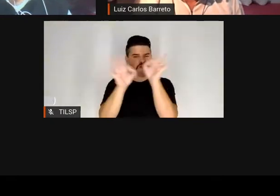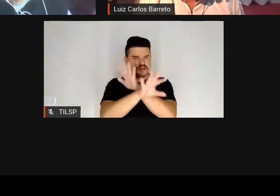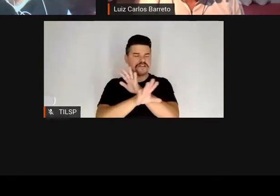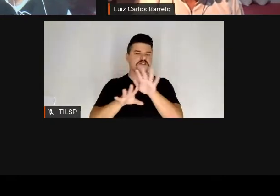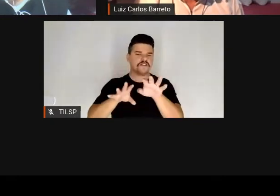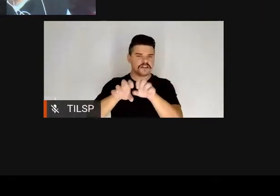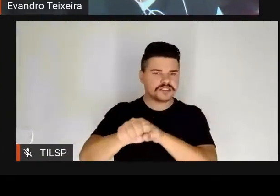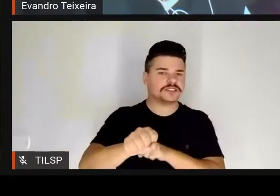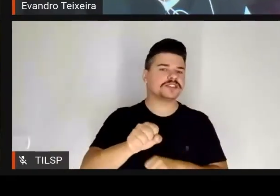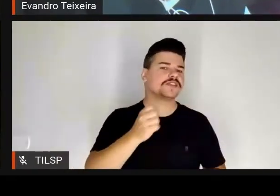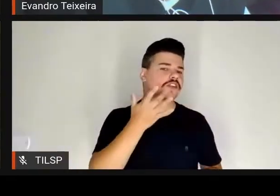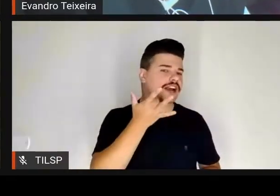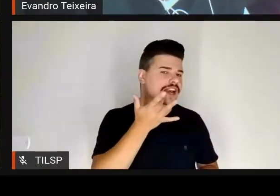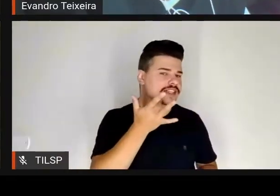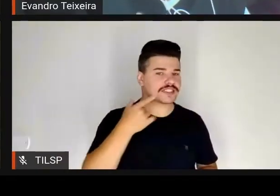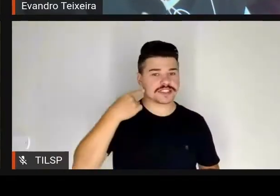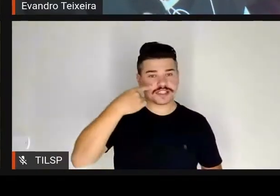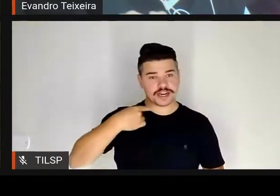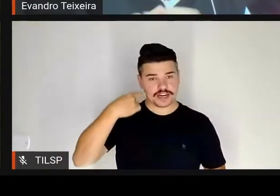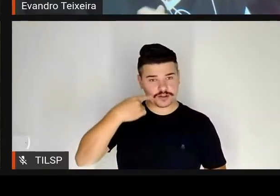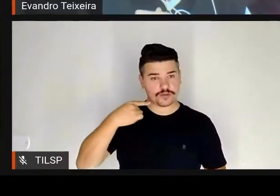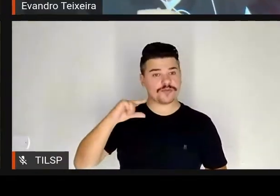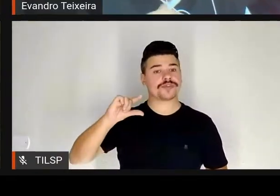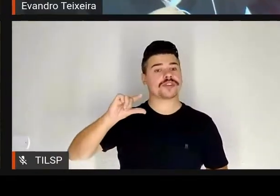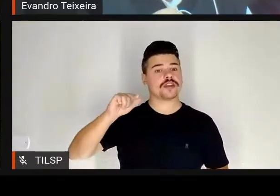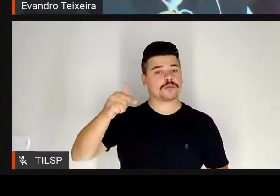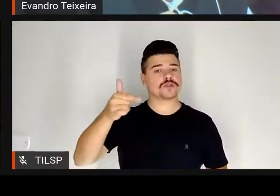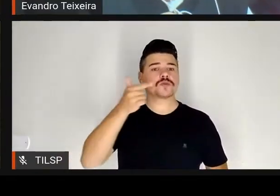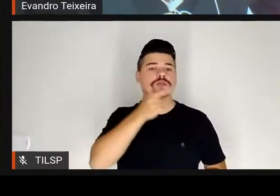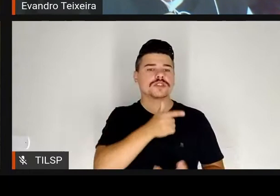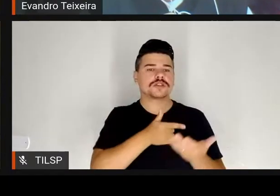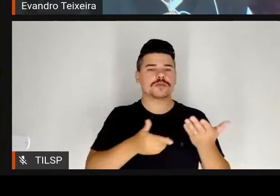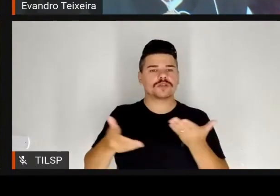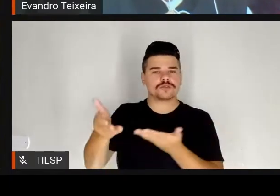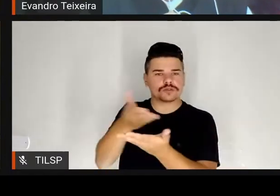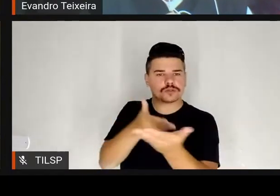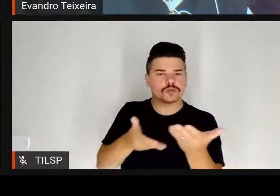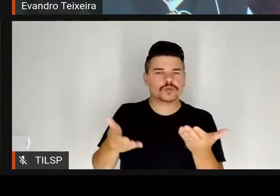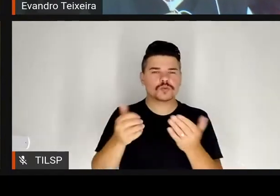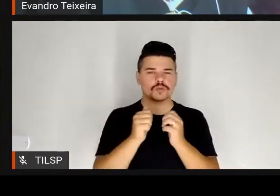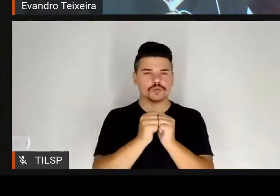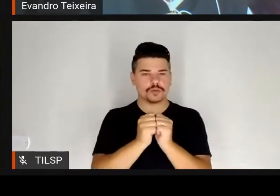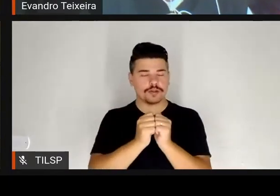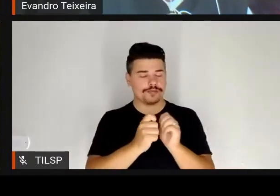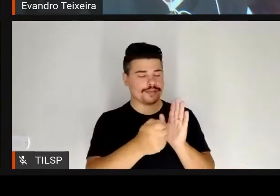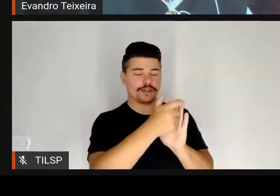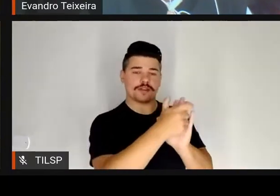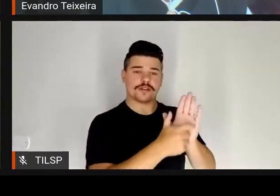e construiu, na verdade, uma relação com a reportagem, com a escrita, com o texto, muito estruturada,